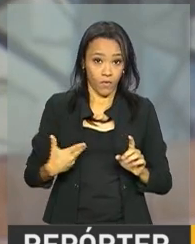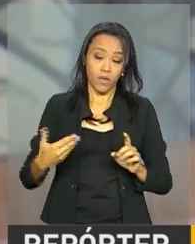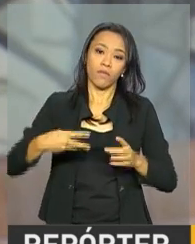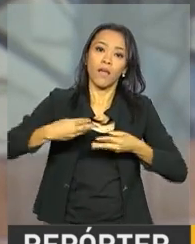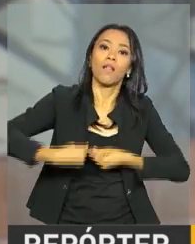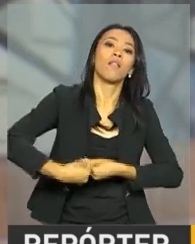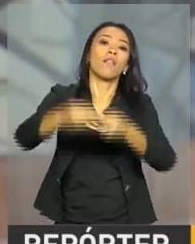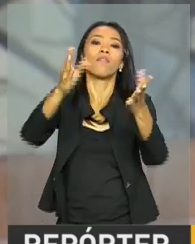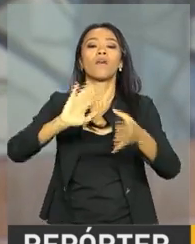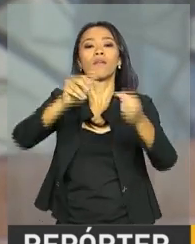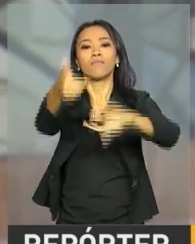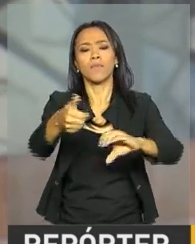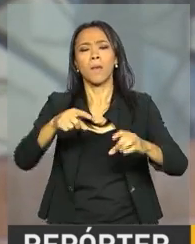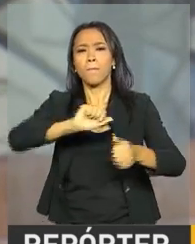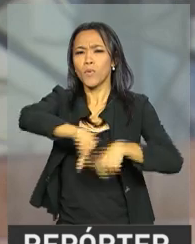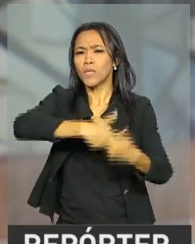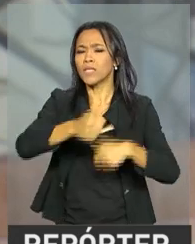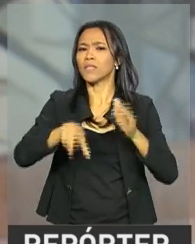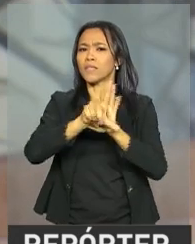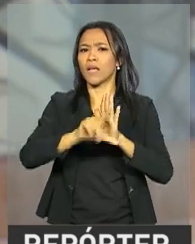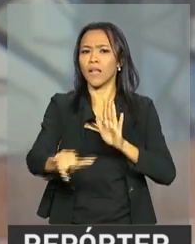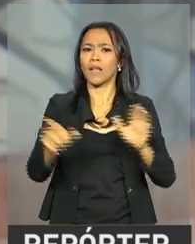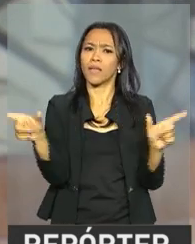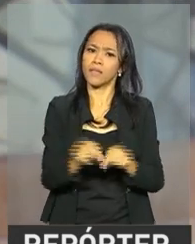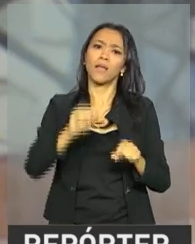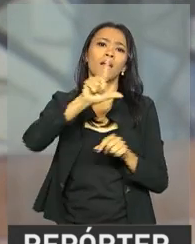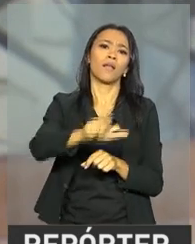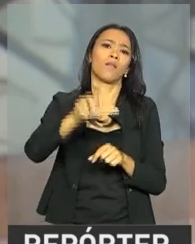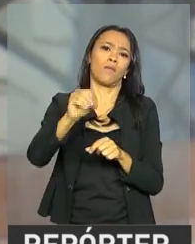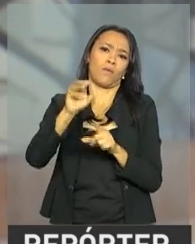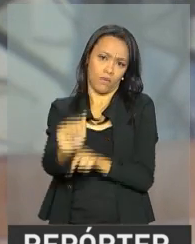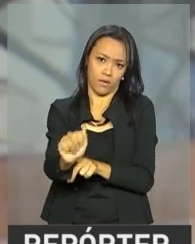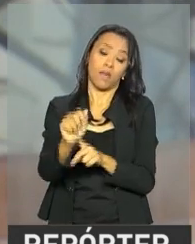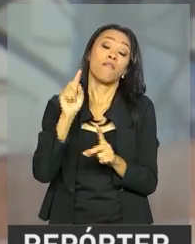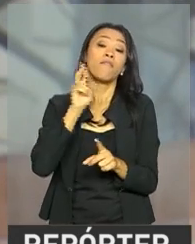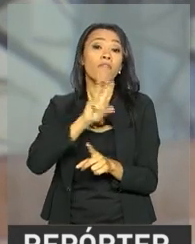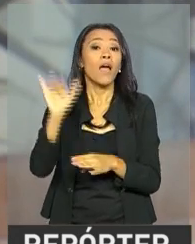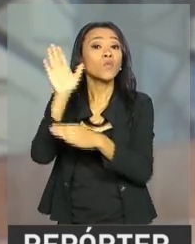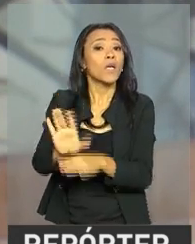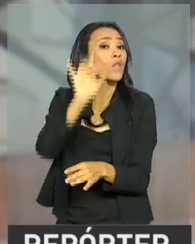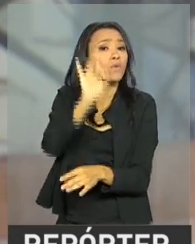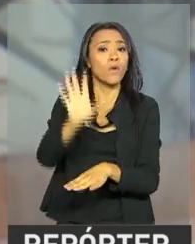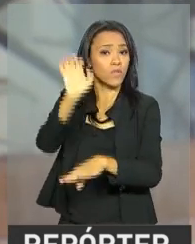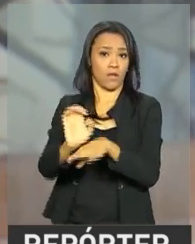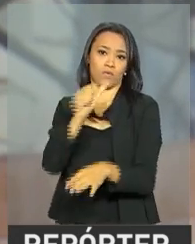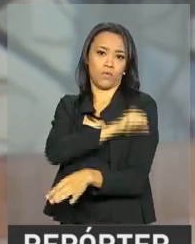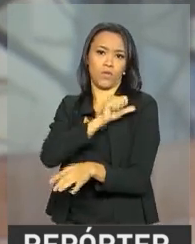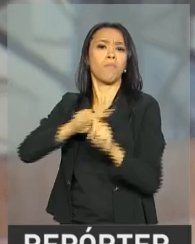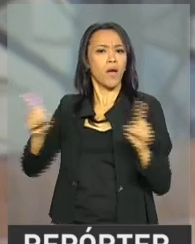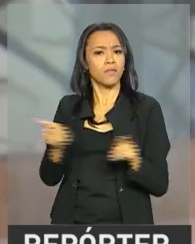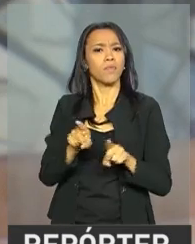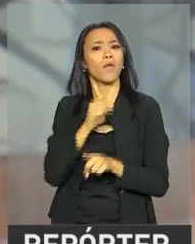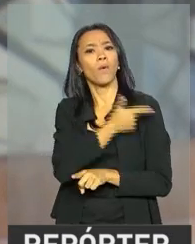de lei complementar com mudanças na lei de responsabilidade fiscal a medida vai beneficiar não só o Rio de Janeiro mas também outros